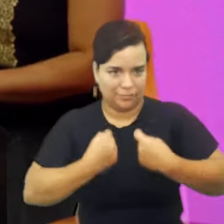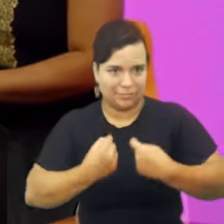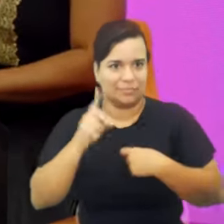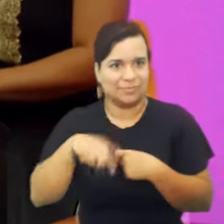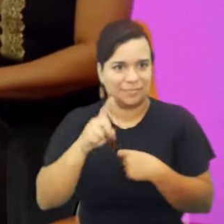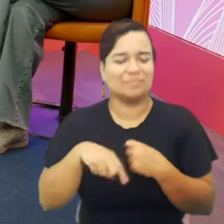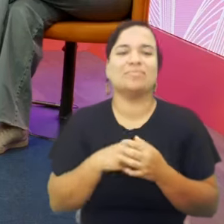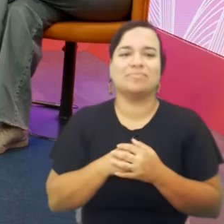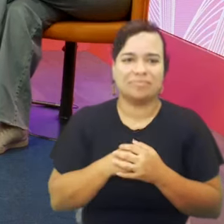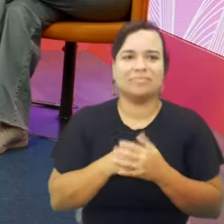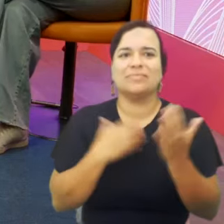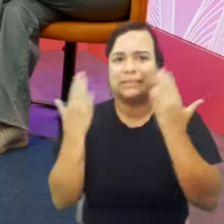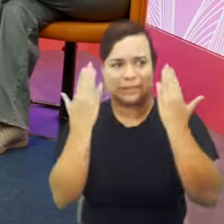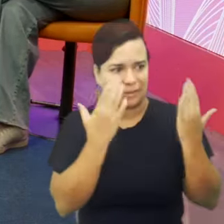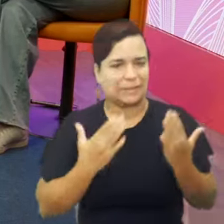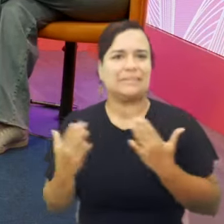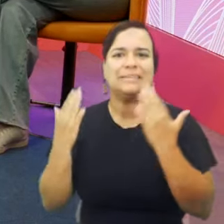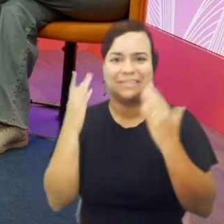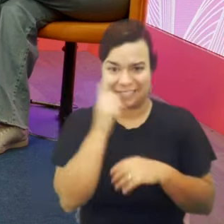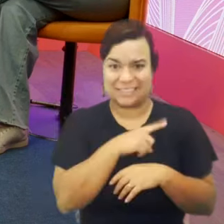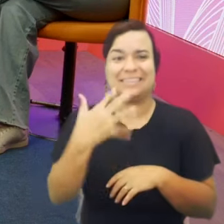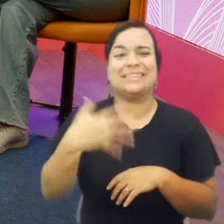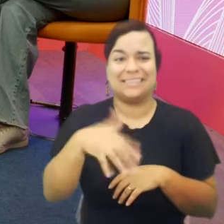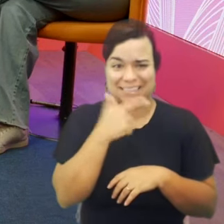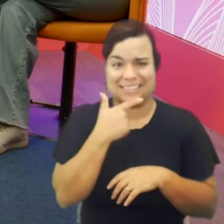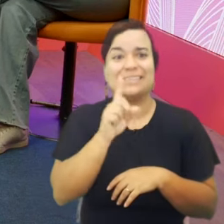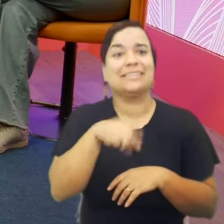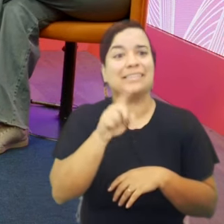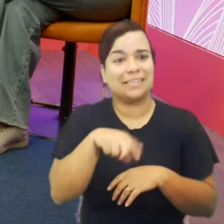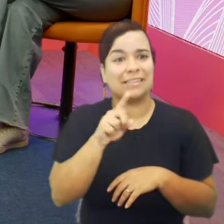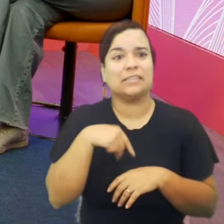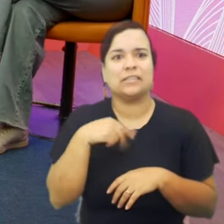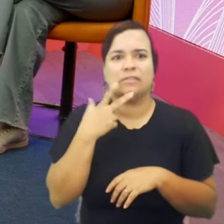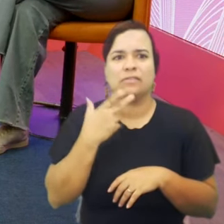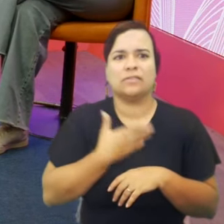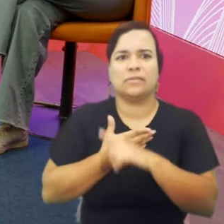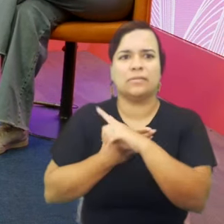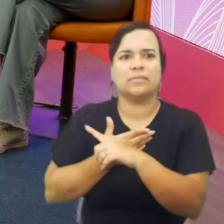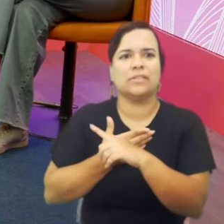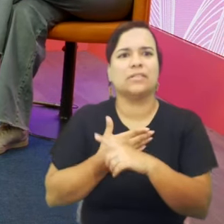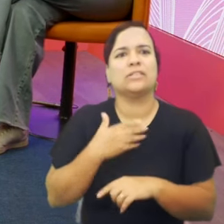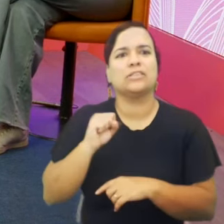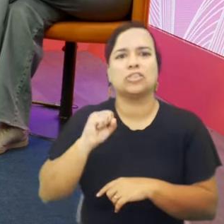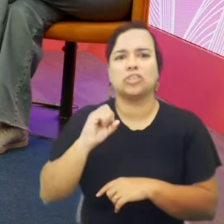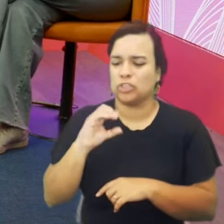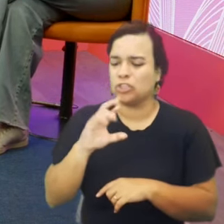Sócrates, tá em, sei lá, em Plutão. Um dia eu falei assim pro meu amigo, tá em Sócrates, e ele falou, jogador de futebol.